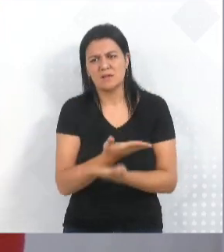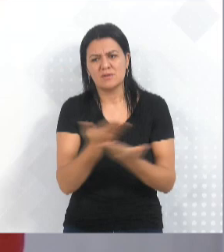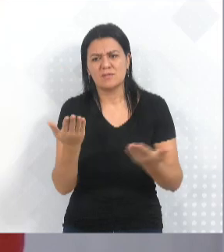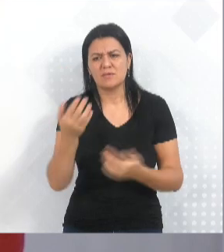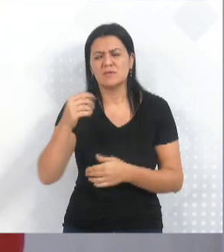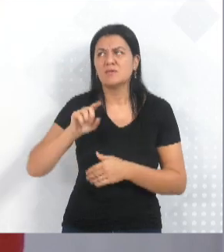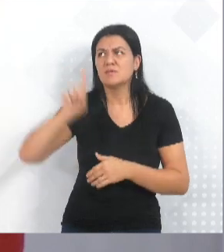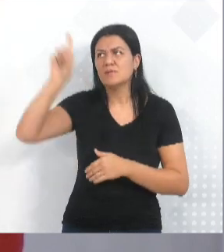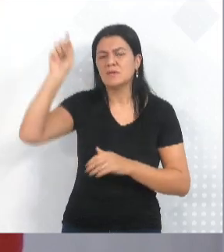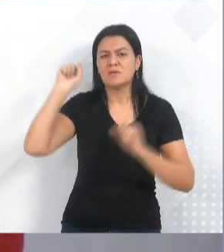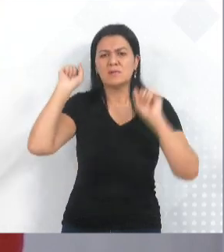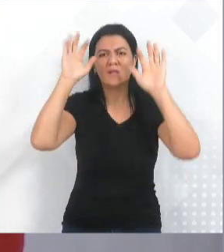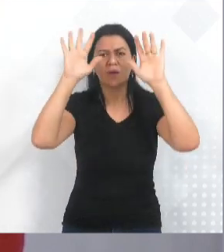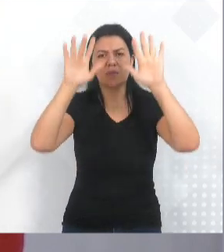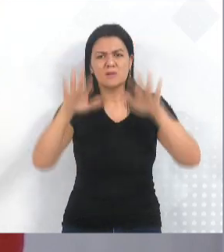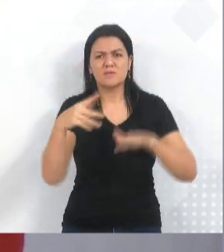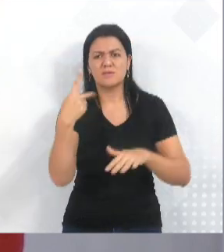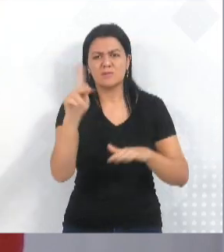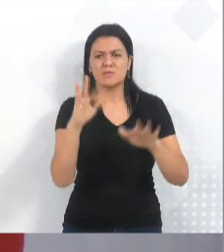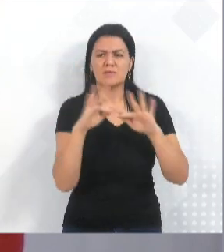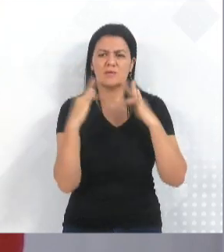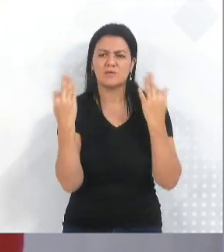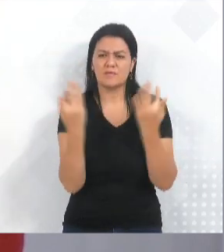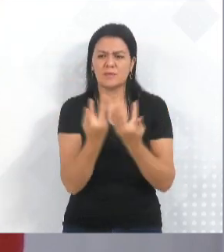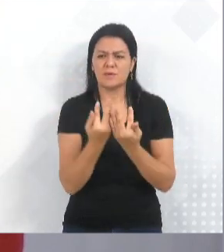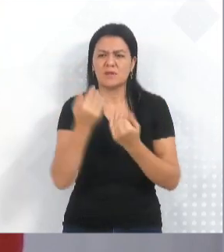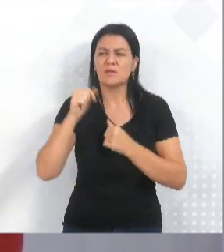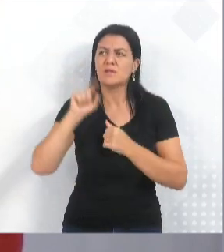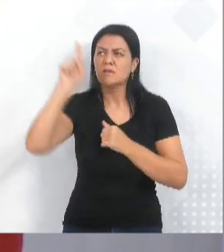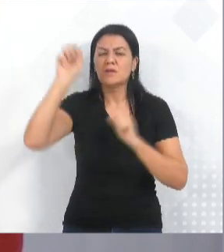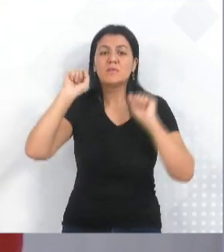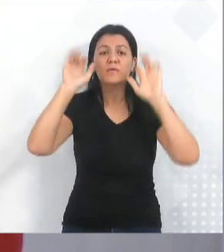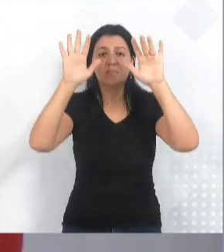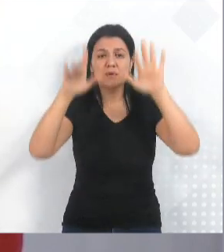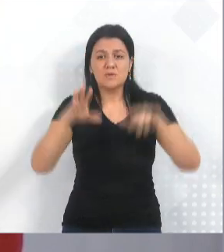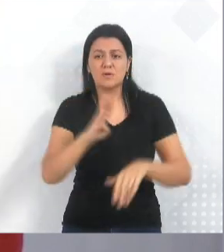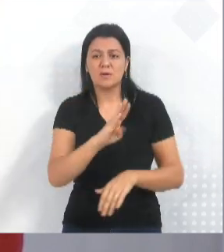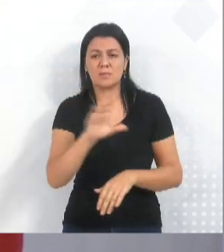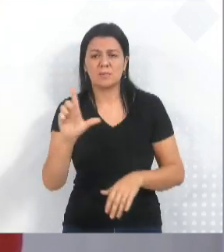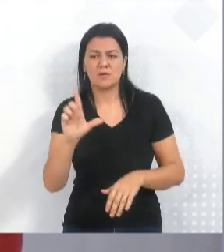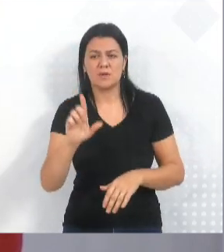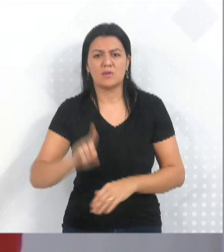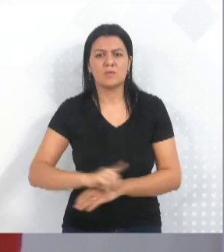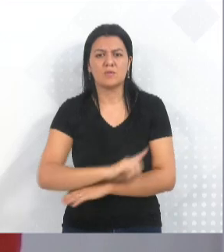Deus abençoe a sua família, que Deus abençoe Blumenau, e dia